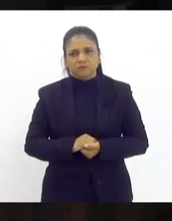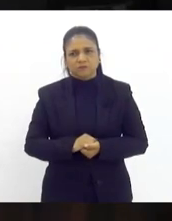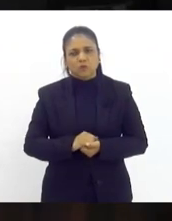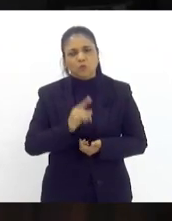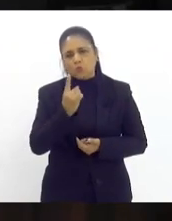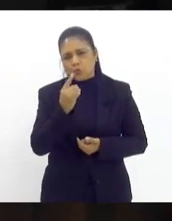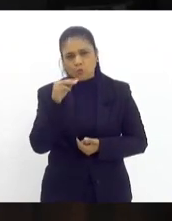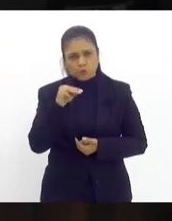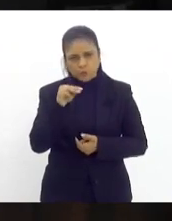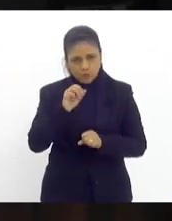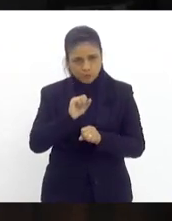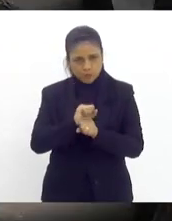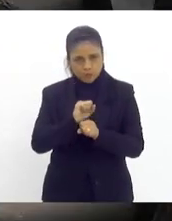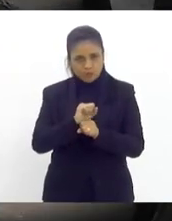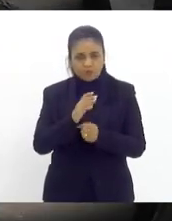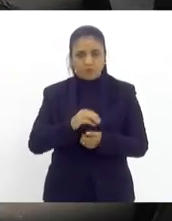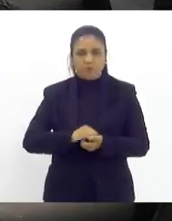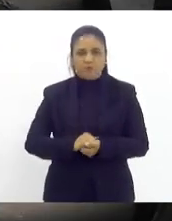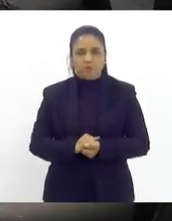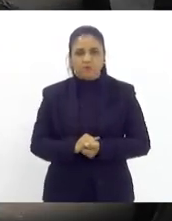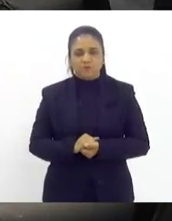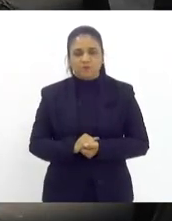um minuto por favor